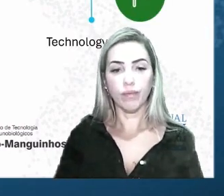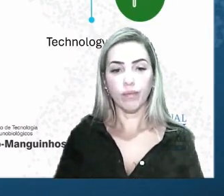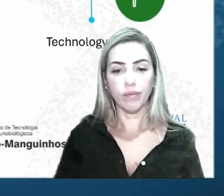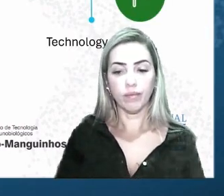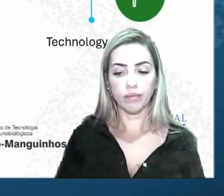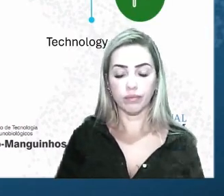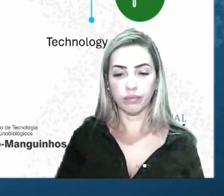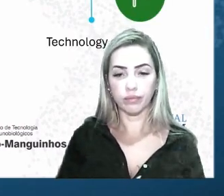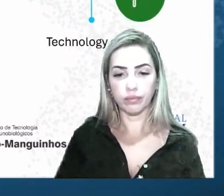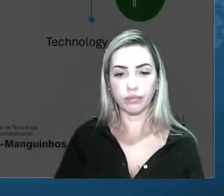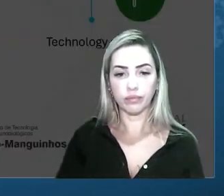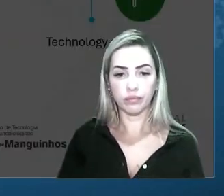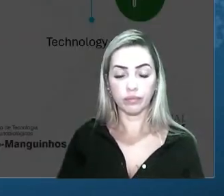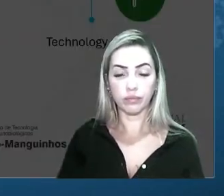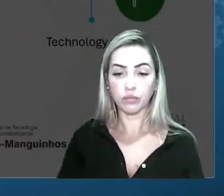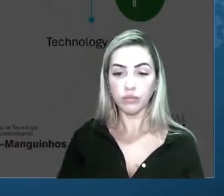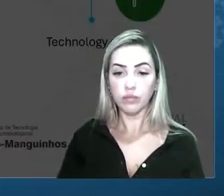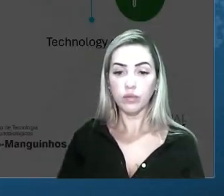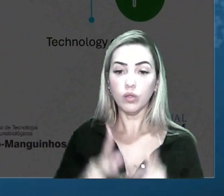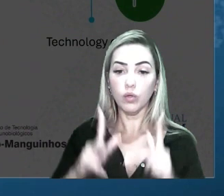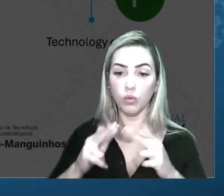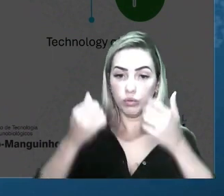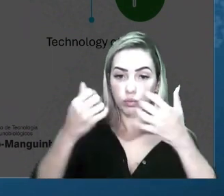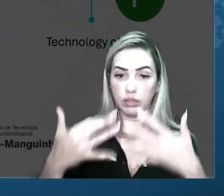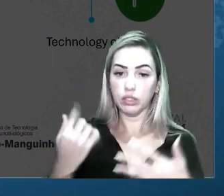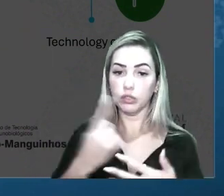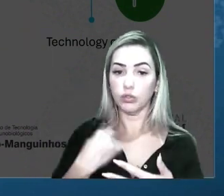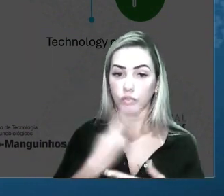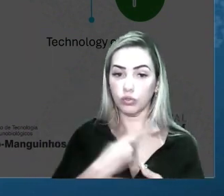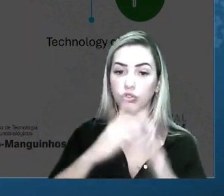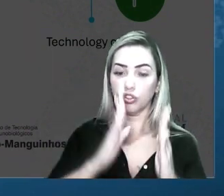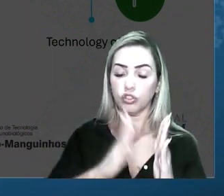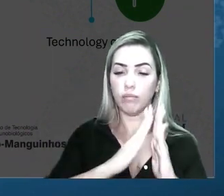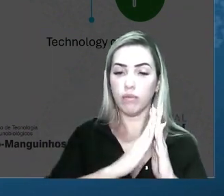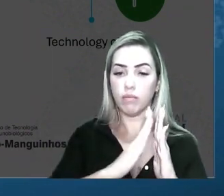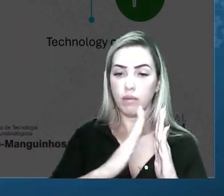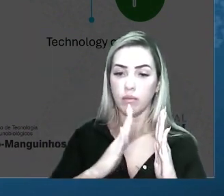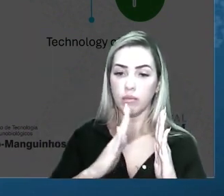Como eu disse, nós já cumprimos todos os